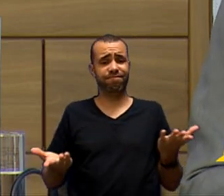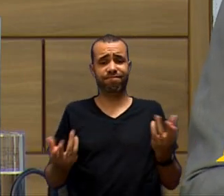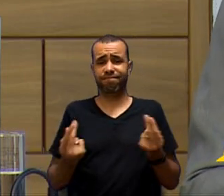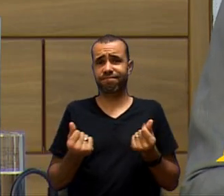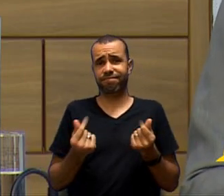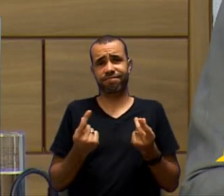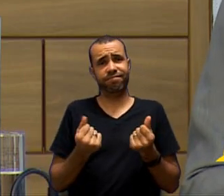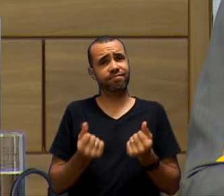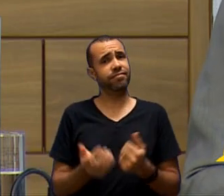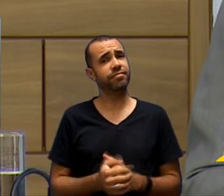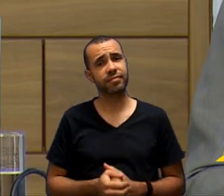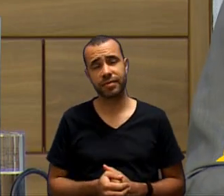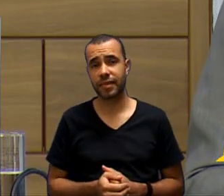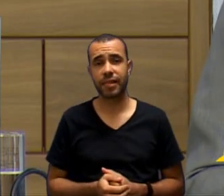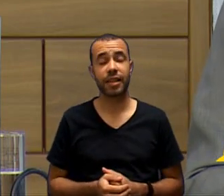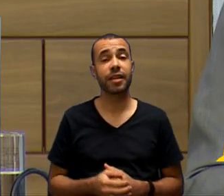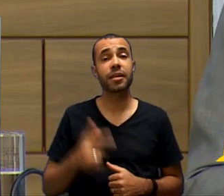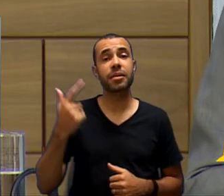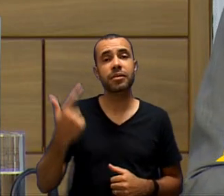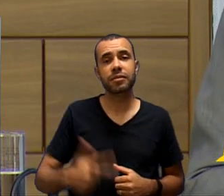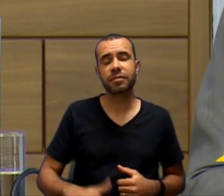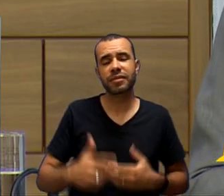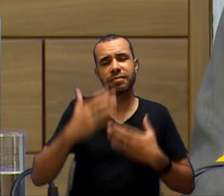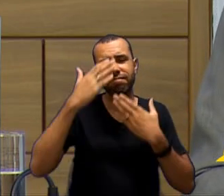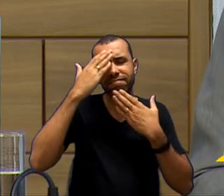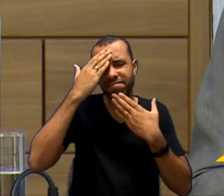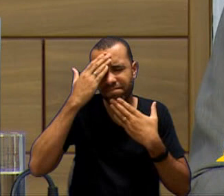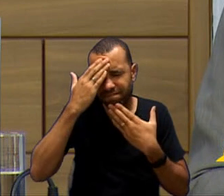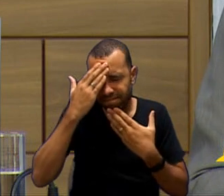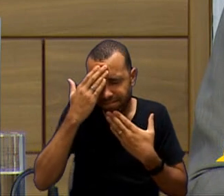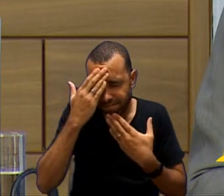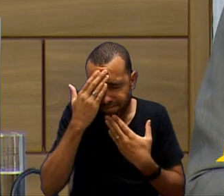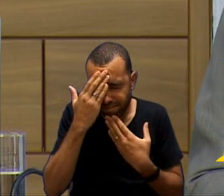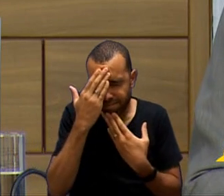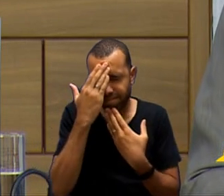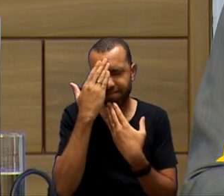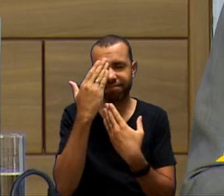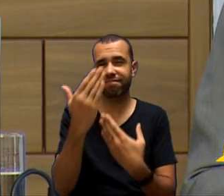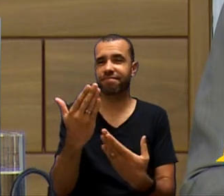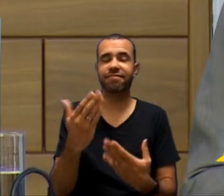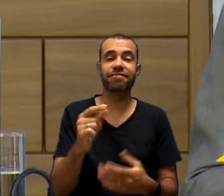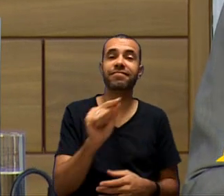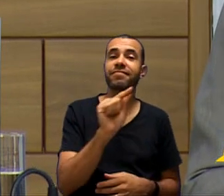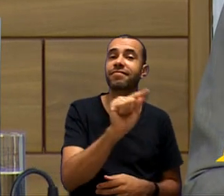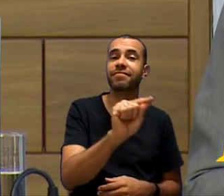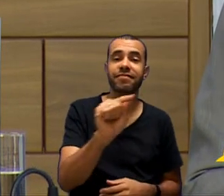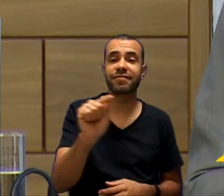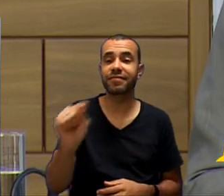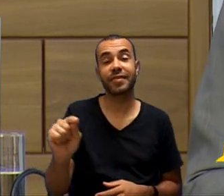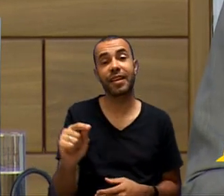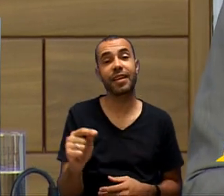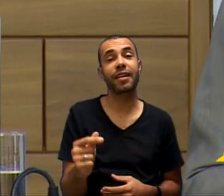fim, agradecer demais a vocês, vereadores e vereadoras mirins, os pais,